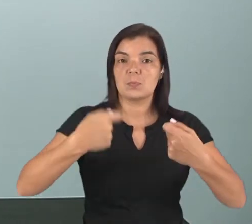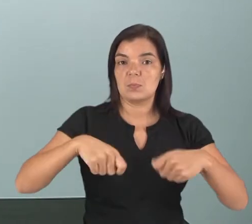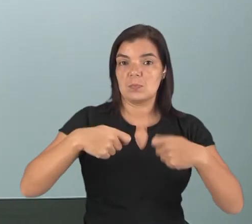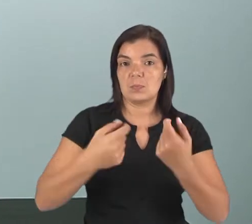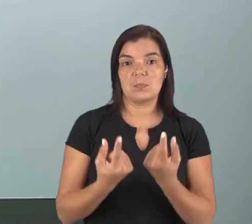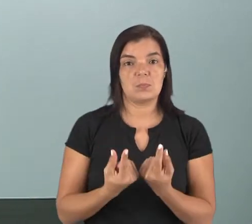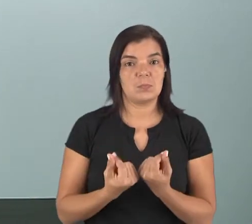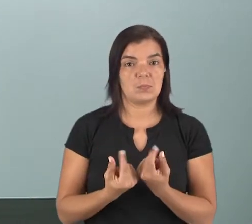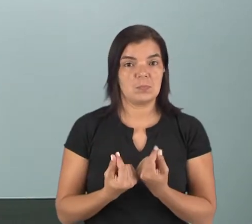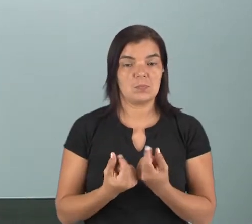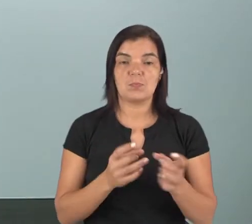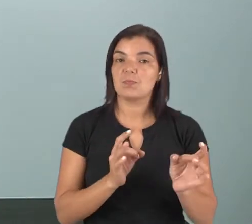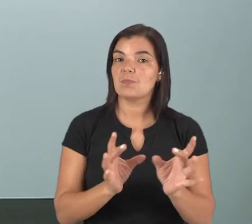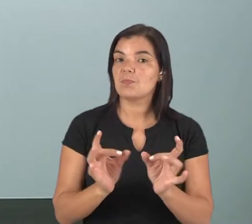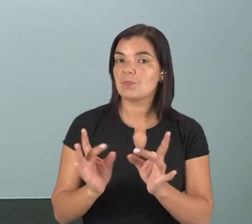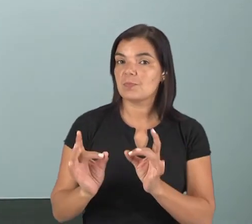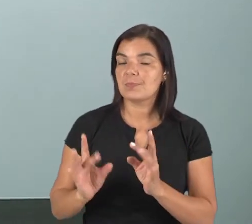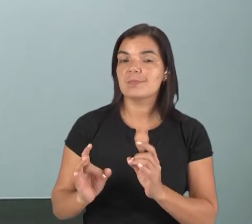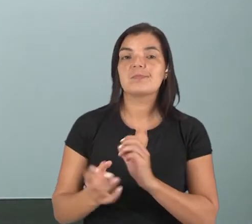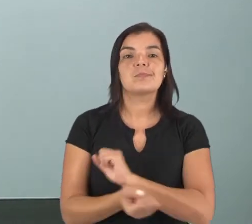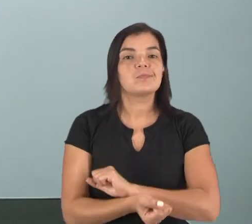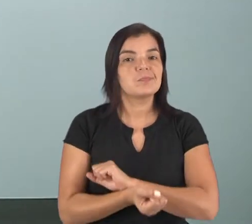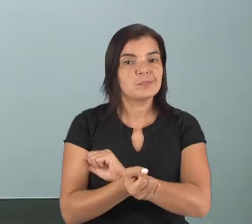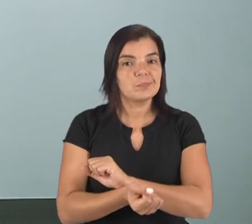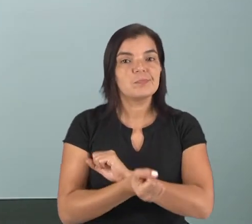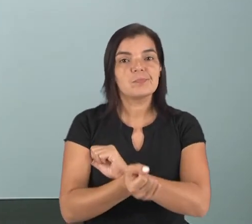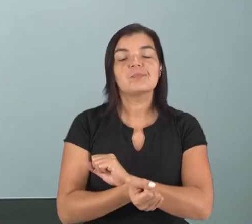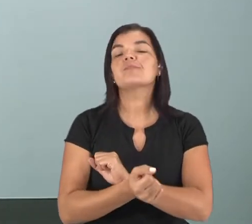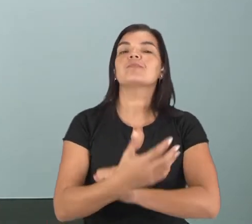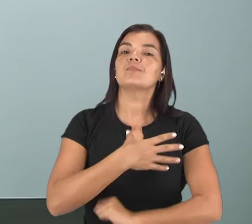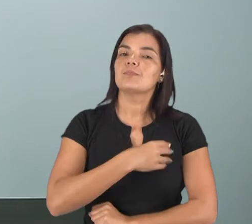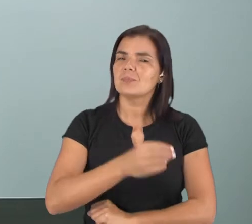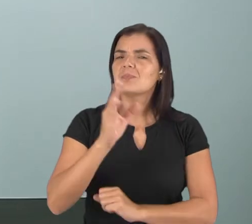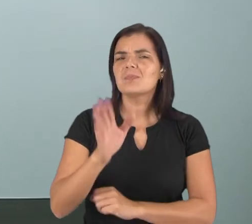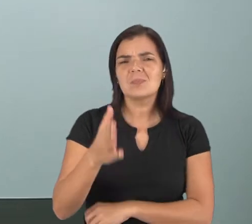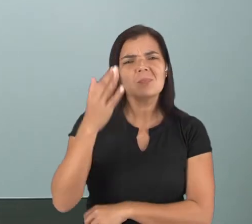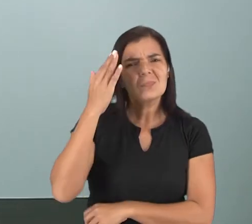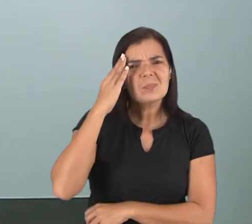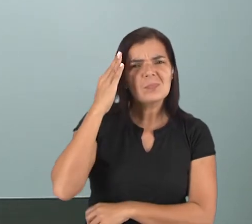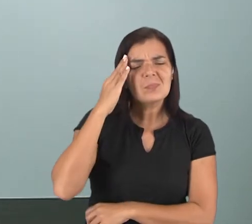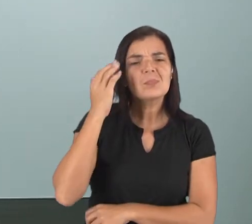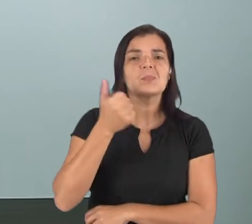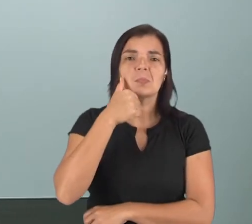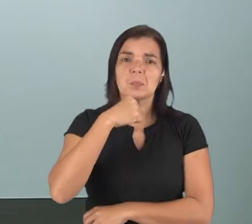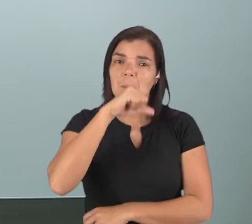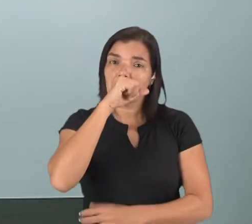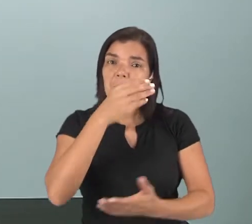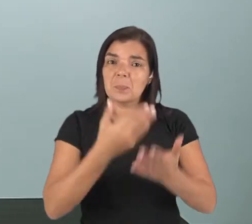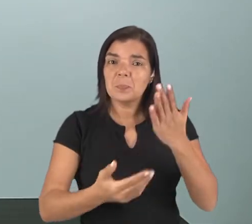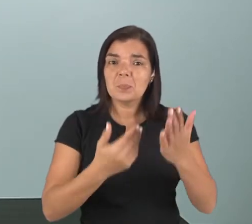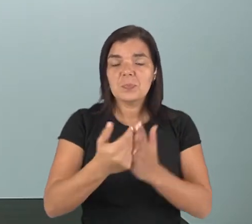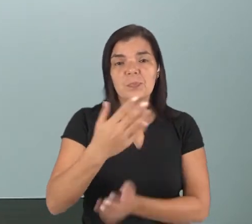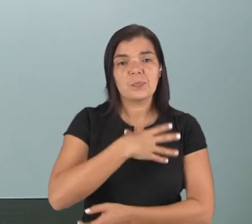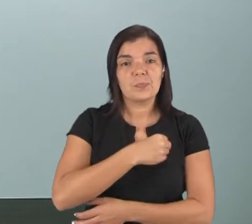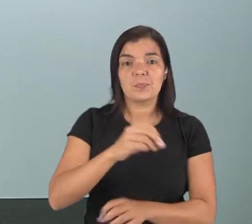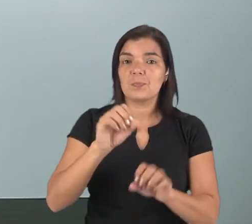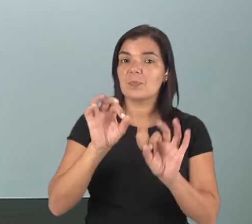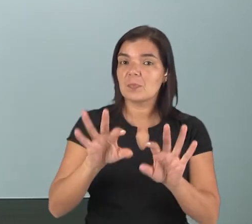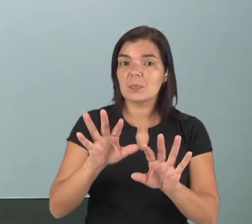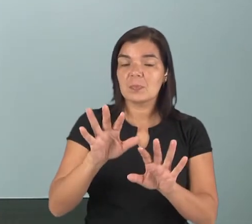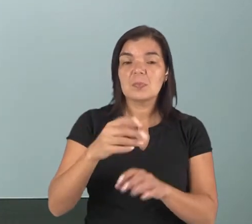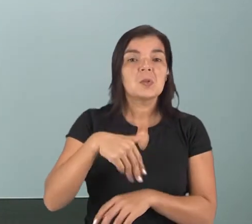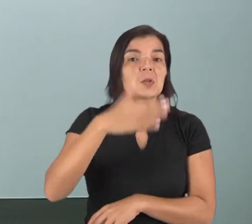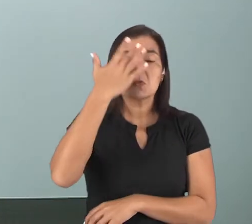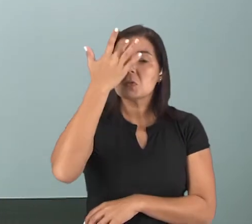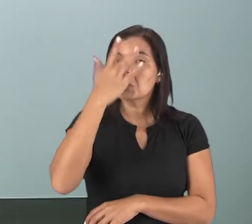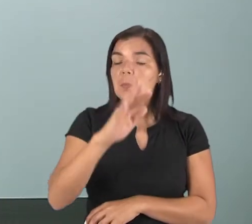de dinheiro e vendiam os escravos como mercadoria. Os filhos, já pensou? Uma mãe perder seu filho dessa forma, elas não sabiam, nunca